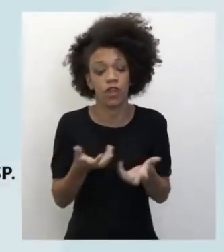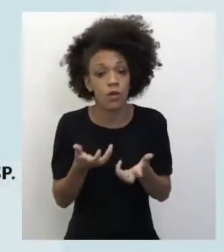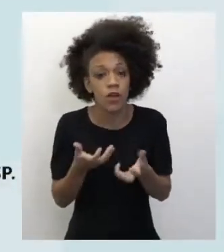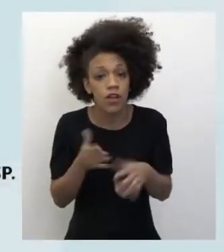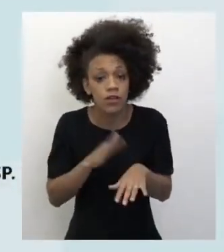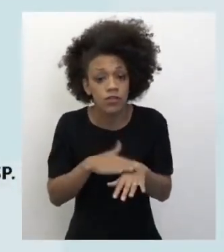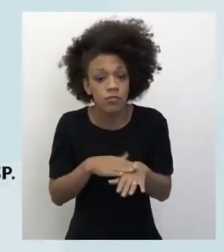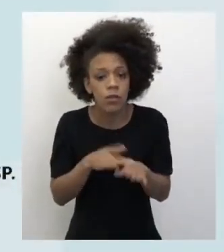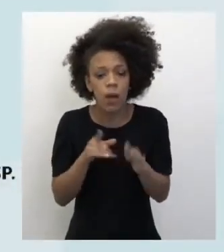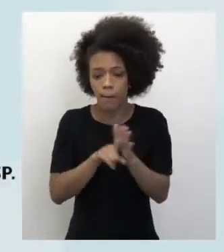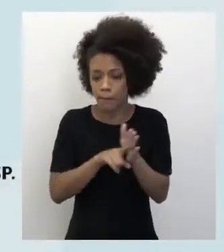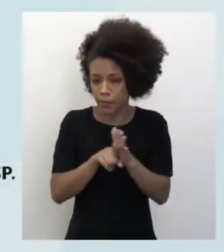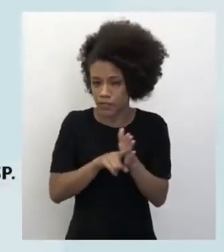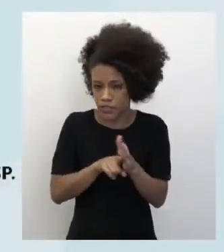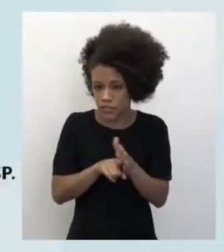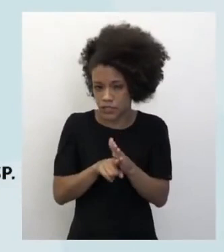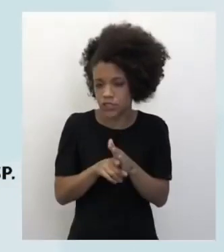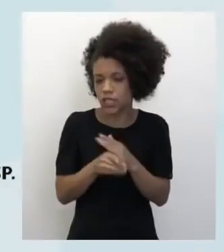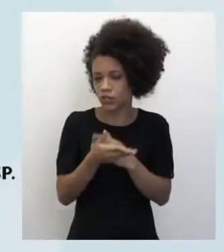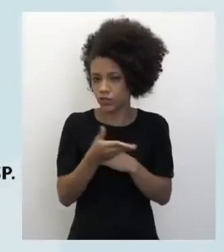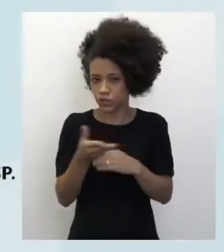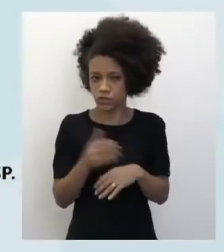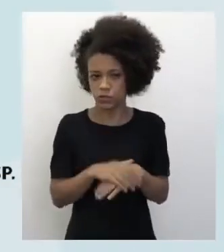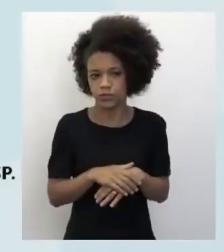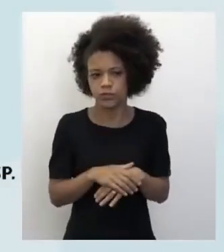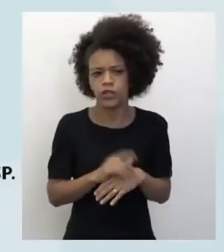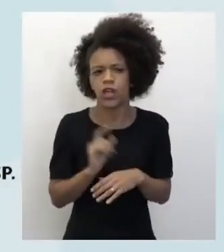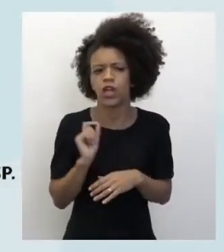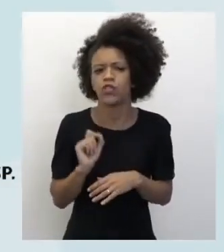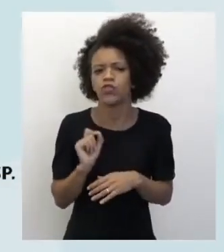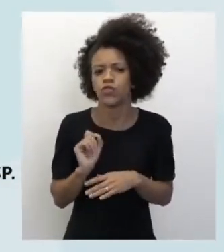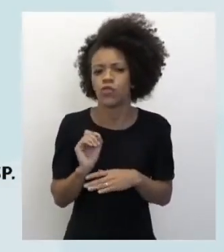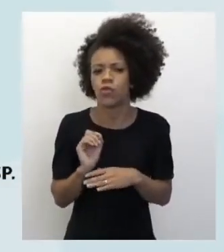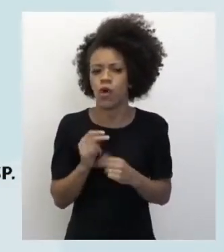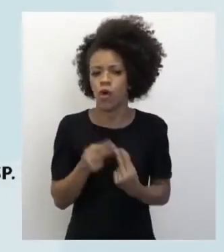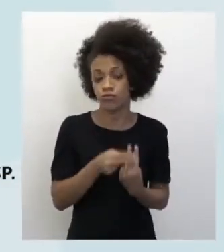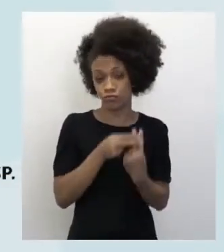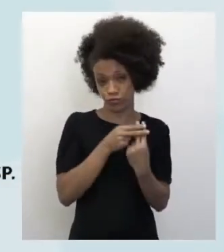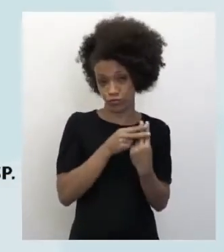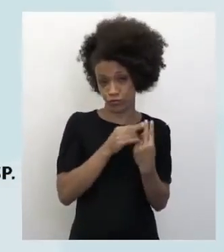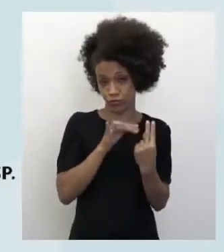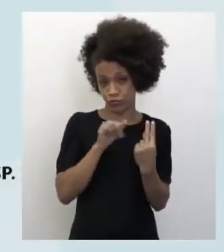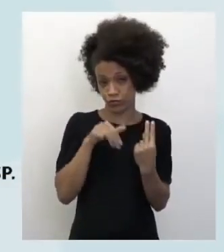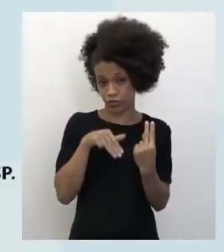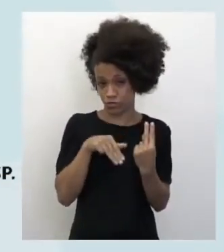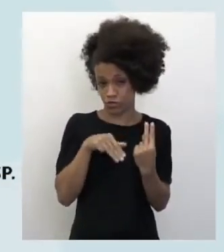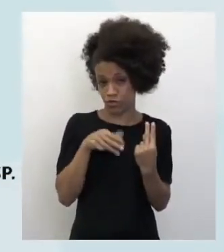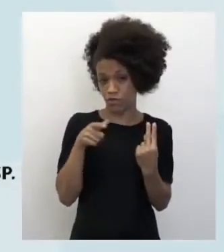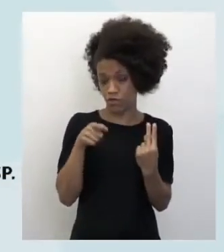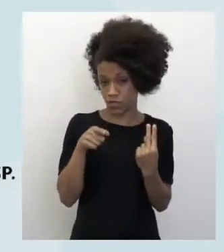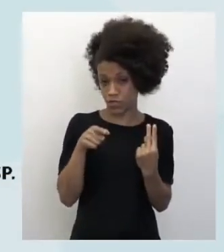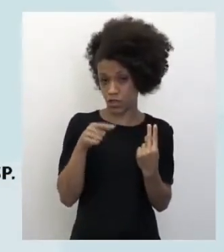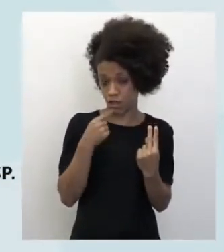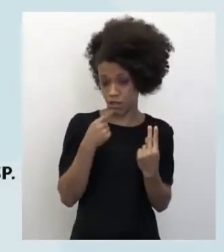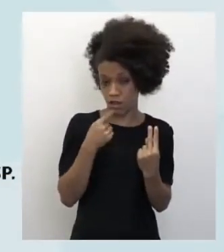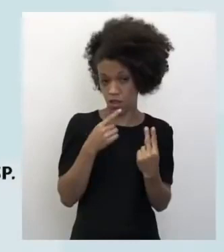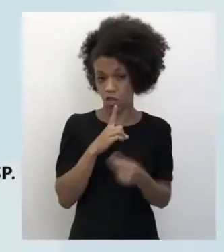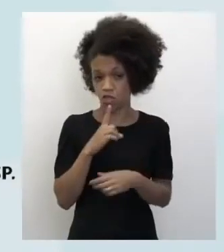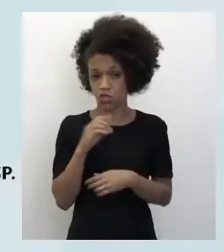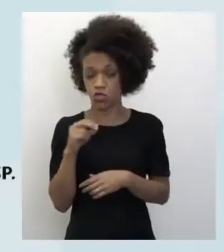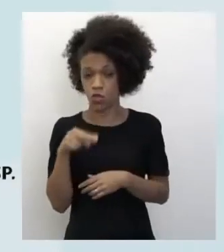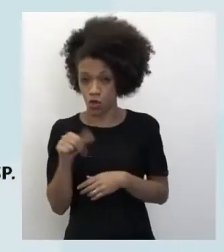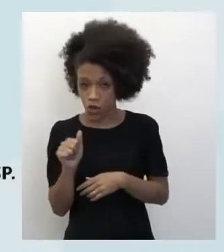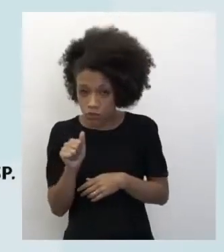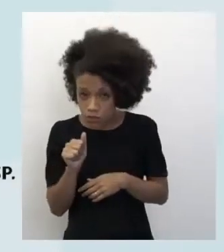fazer uma pesquisa, uma enquete aqui. De qual time você é? Team Dona, coloca a